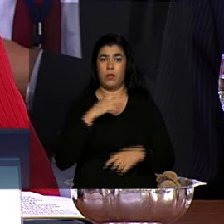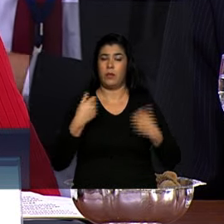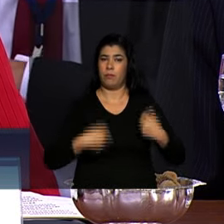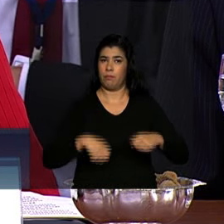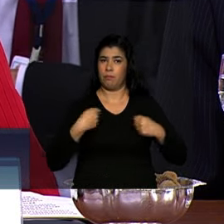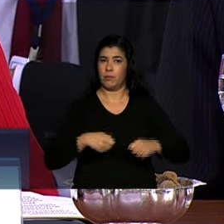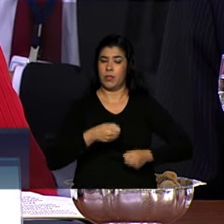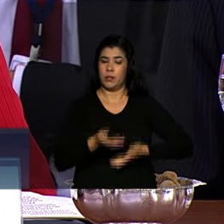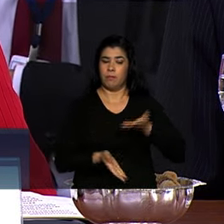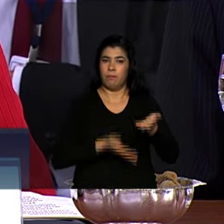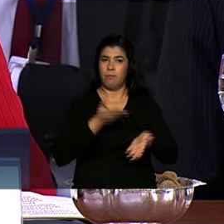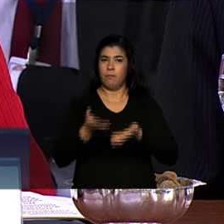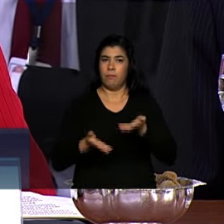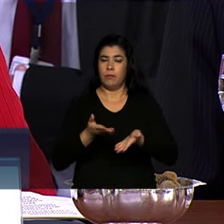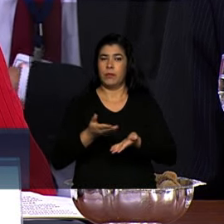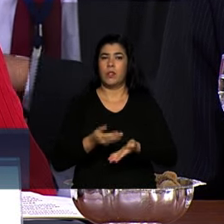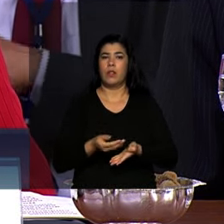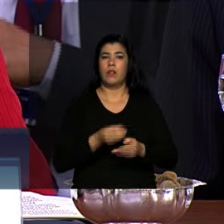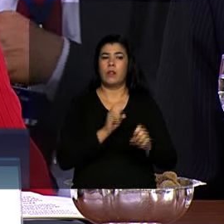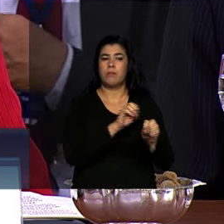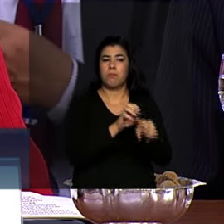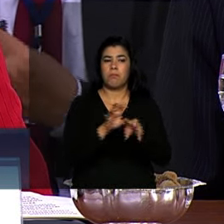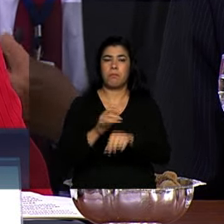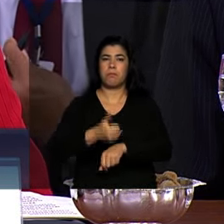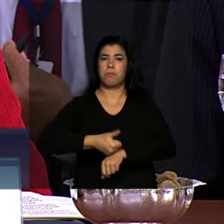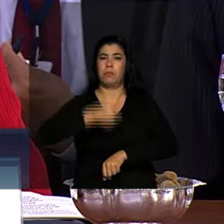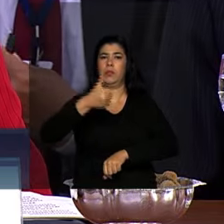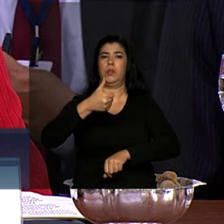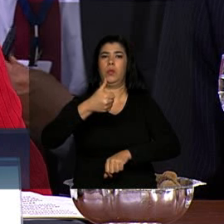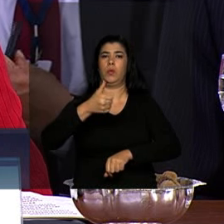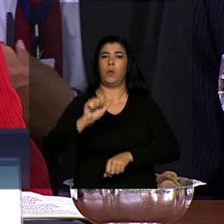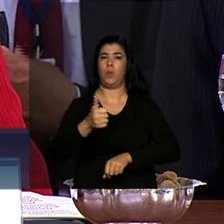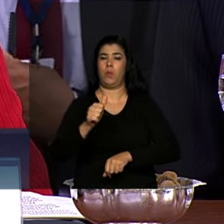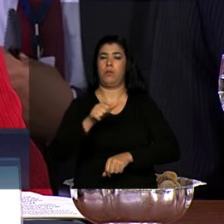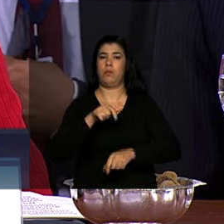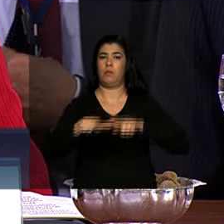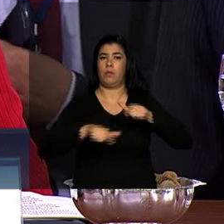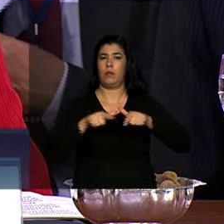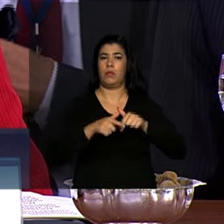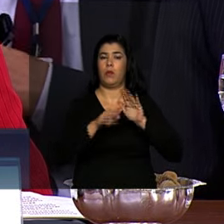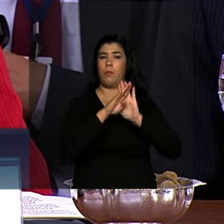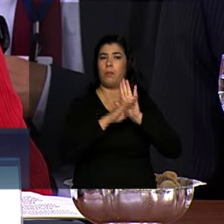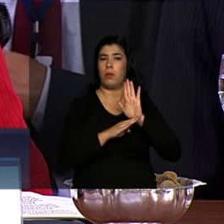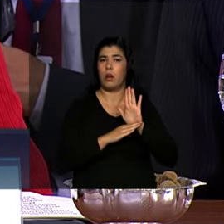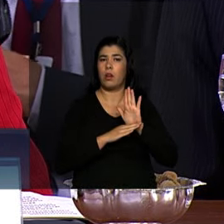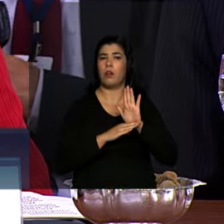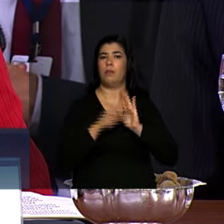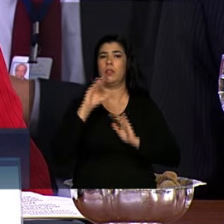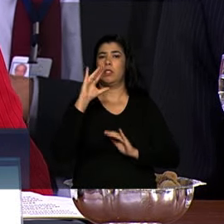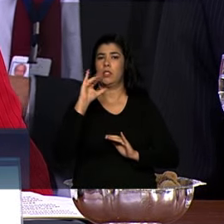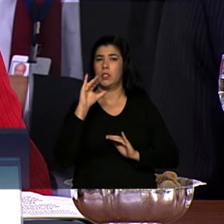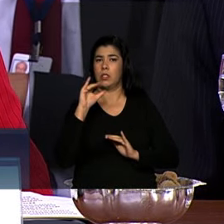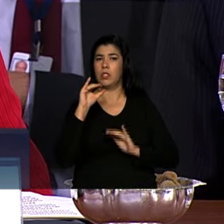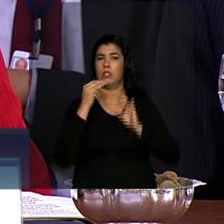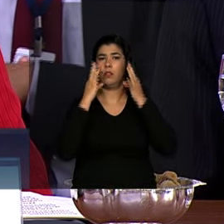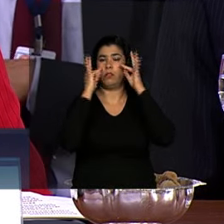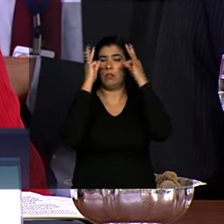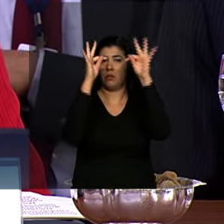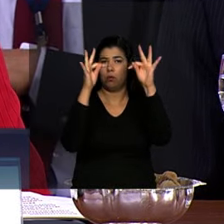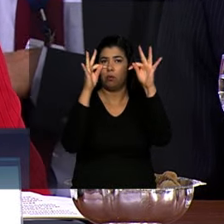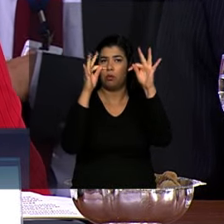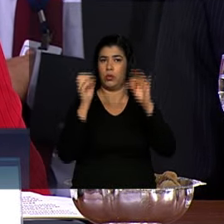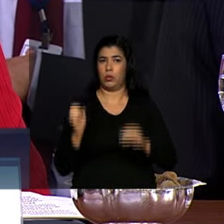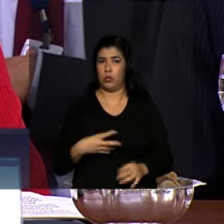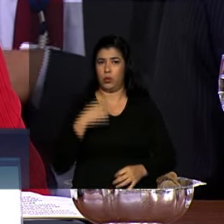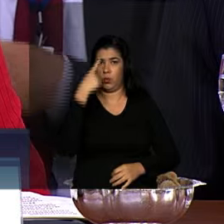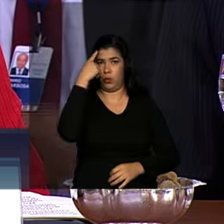na qualificação dos trabalhadores e em programas de educação, ciência, tecnologia e inovação.